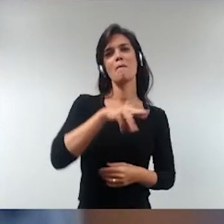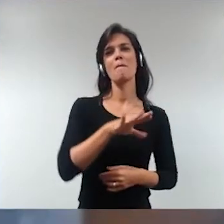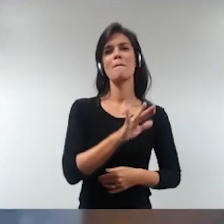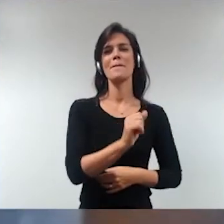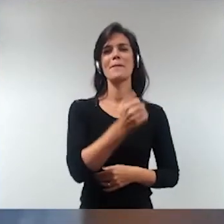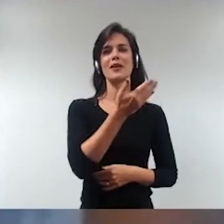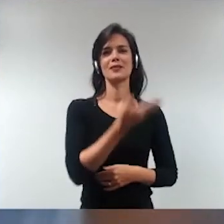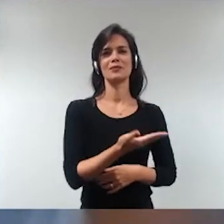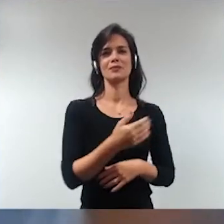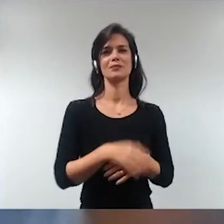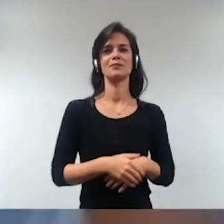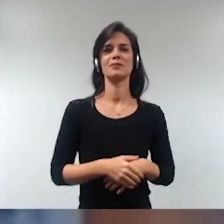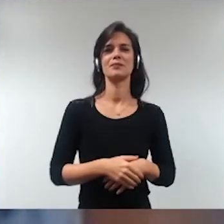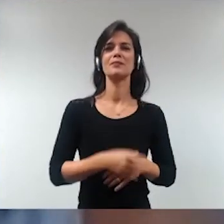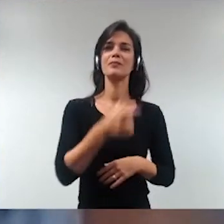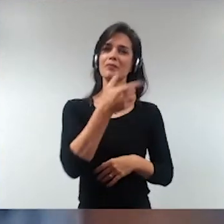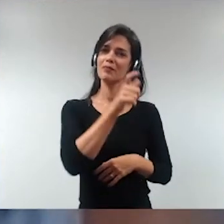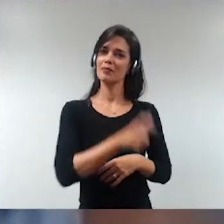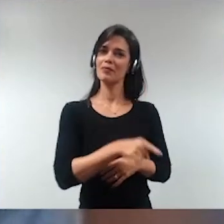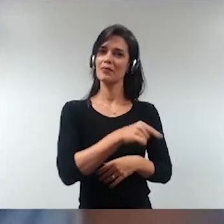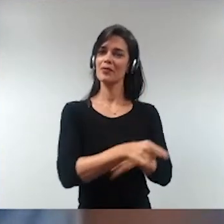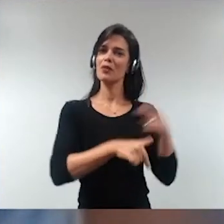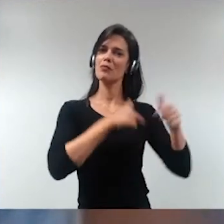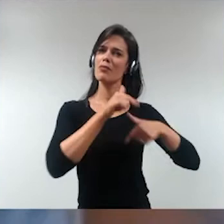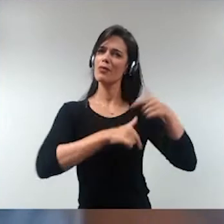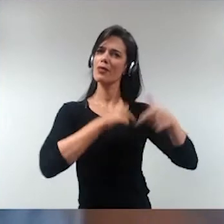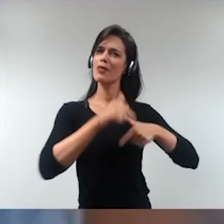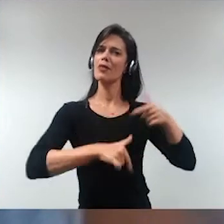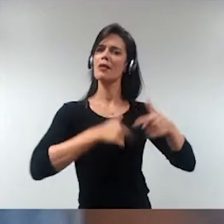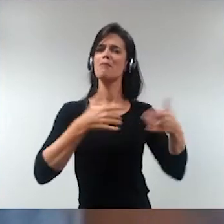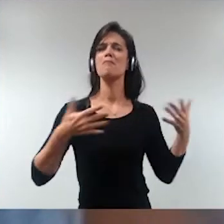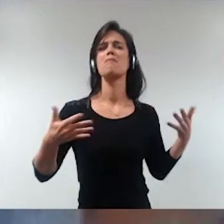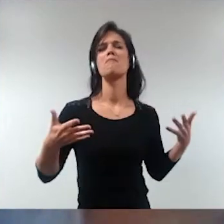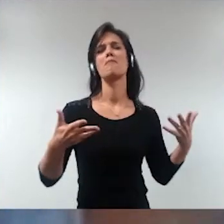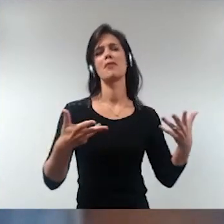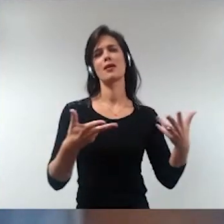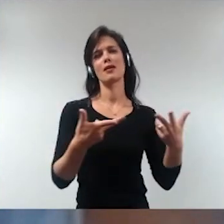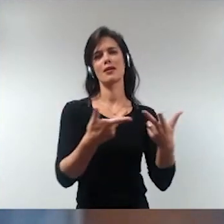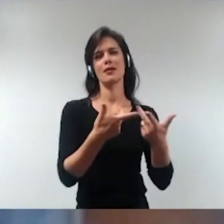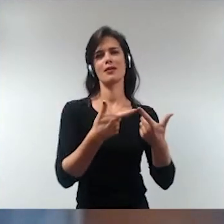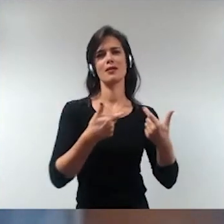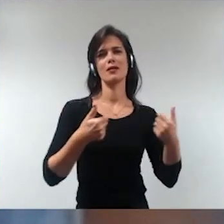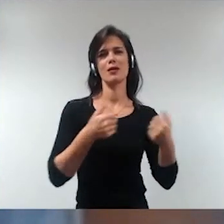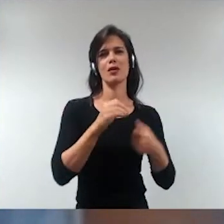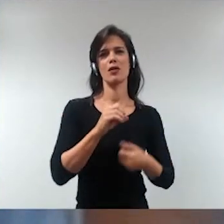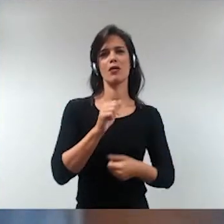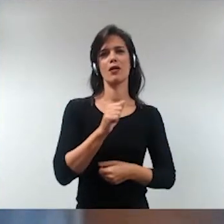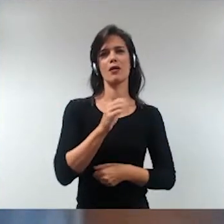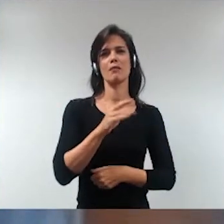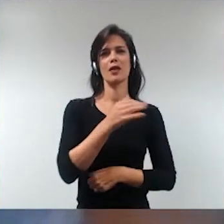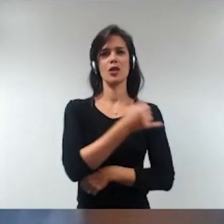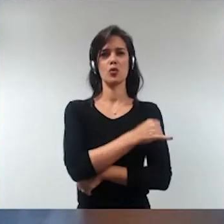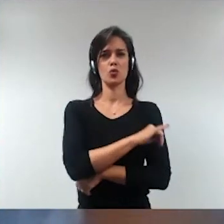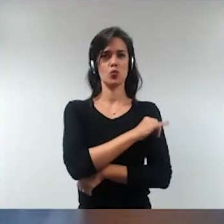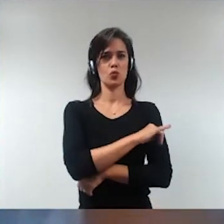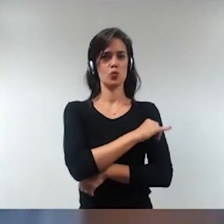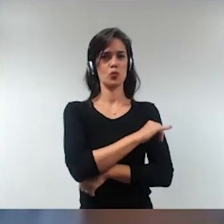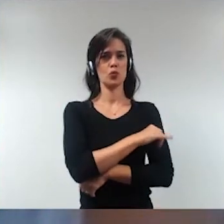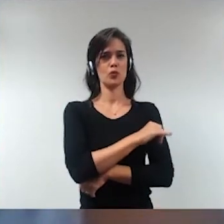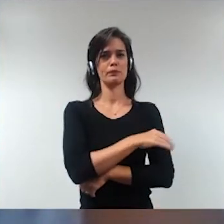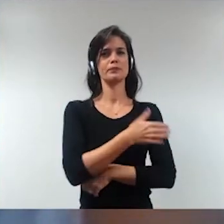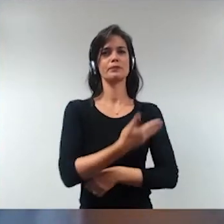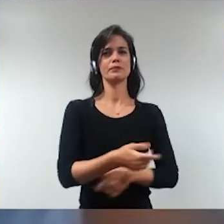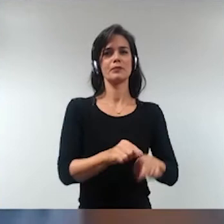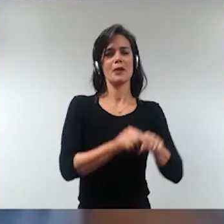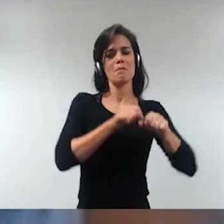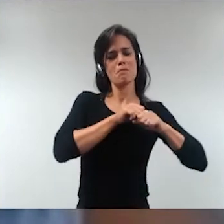Souza. Ela que tem feito um trabalho exemplar na OAB do Rio de Janeiro, e aí vem